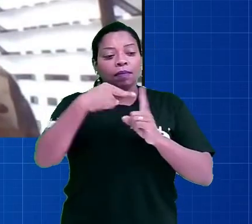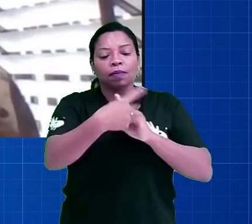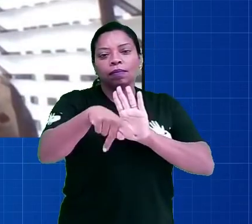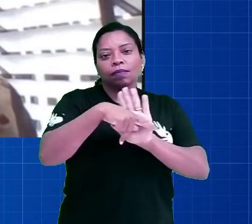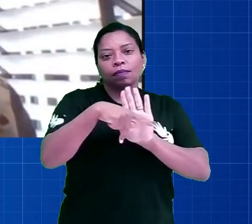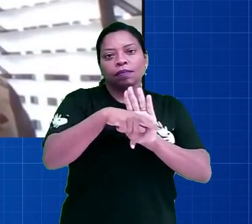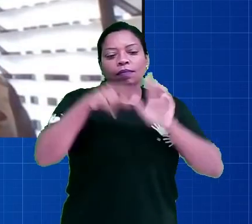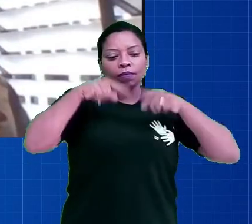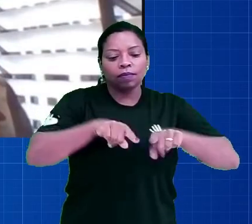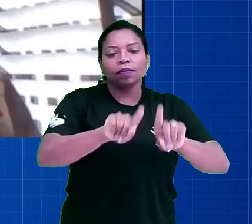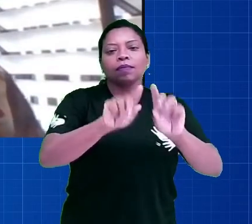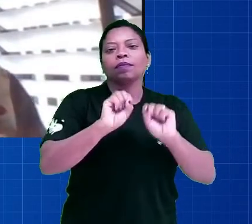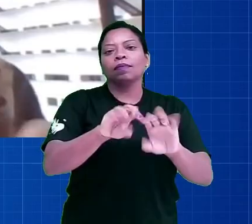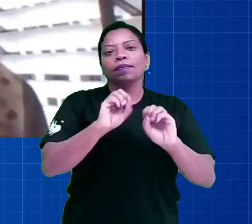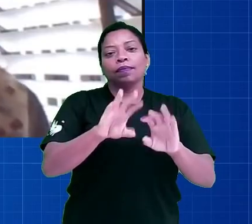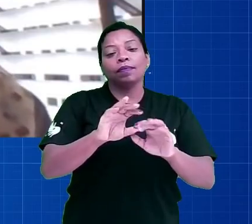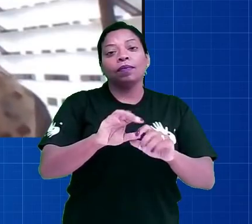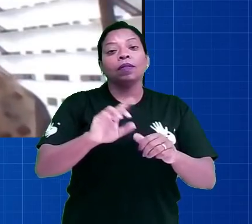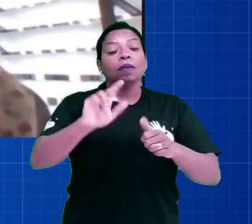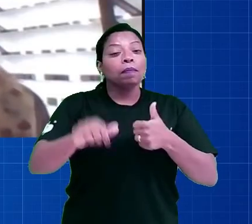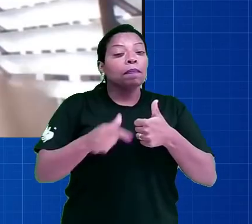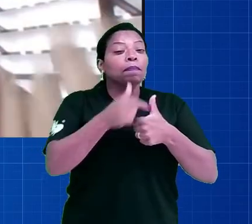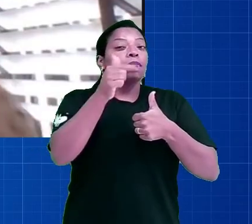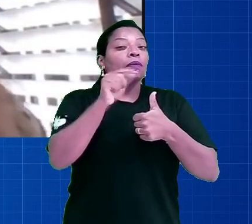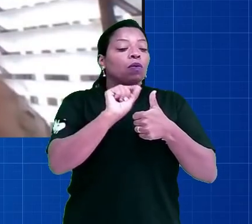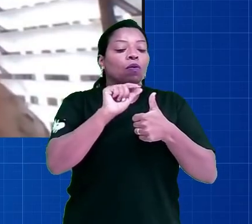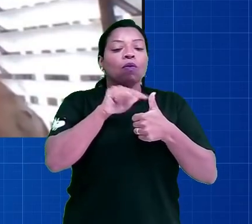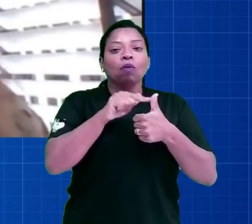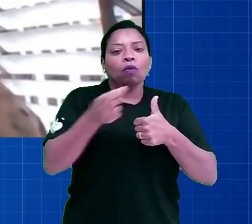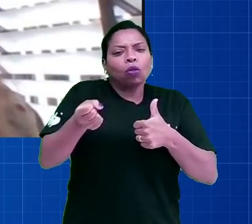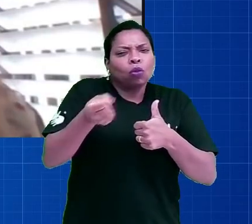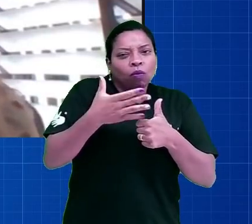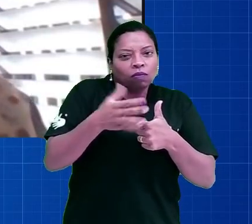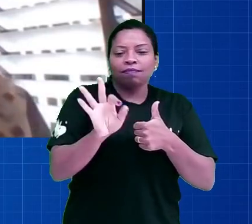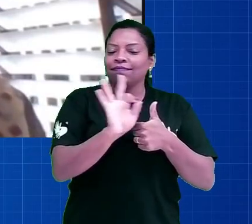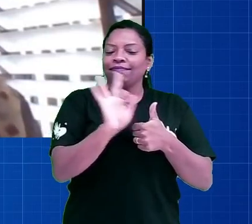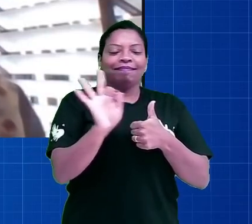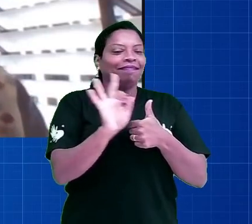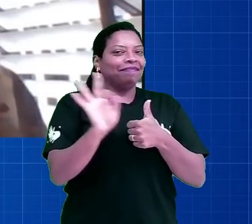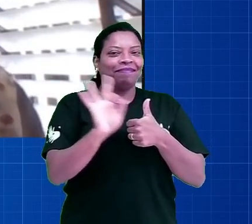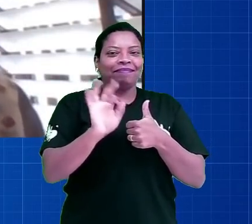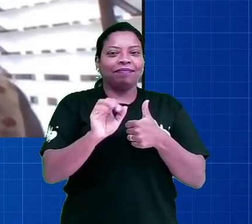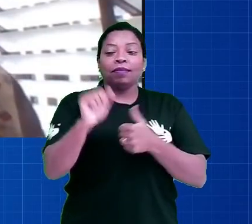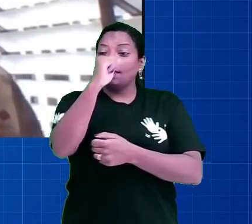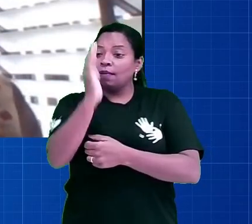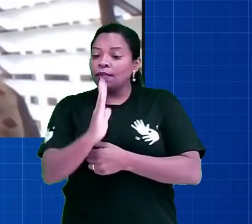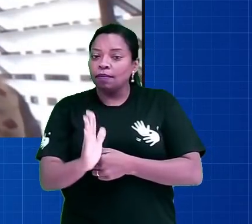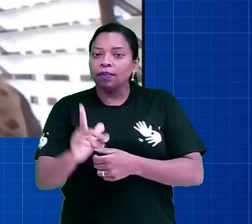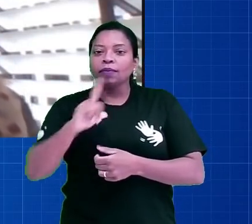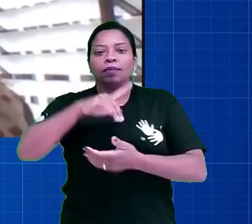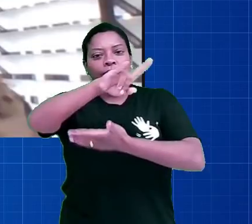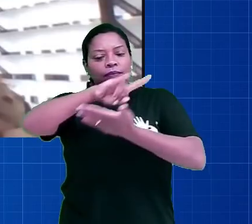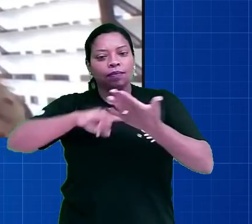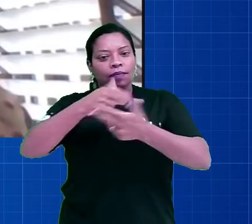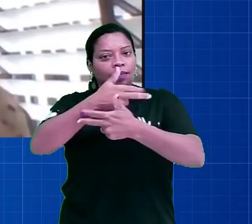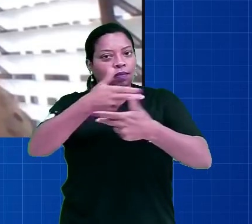como experiências nessa perspectiva. Então, a primeira grande questão é essa, não é algo novo. No